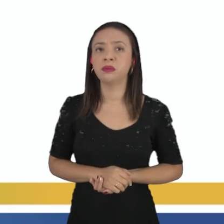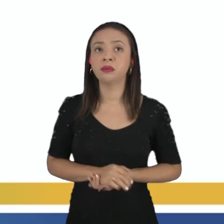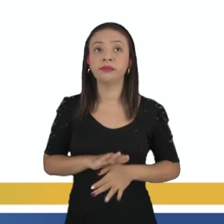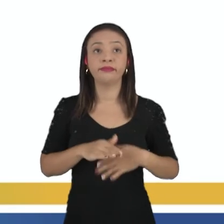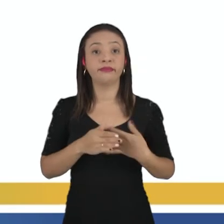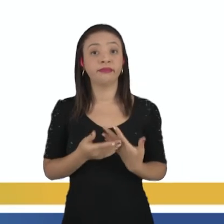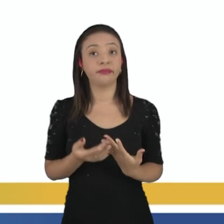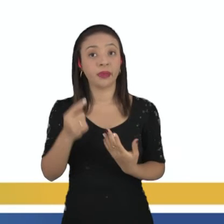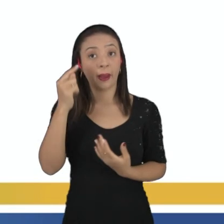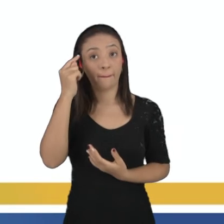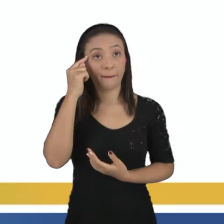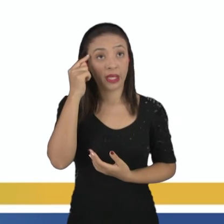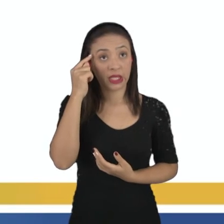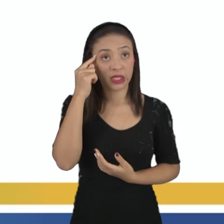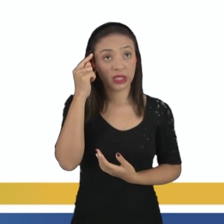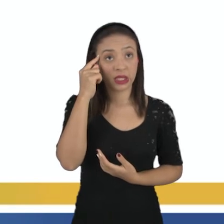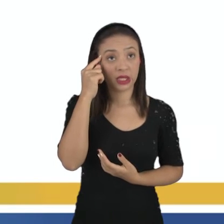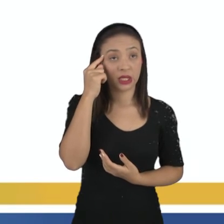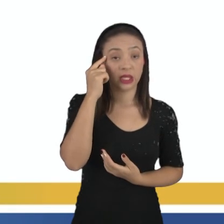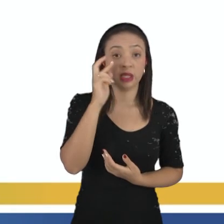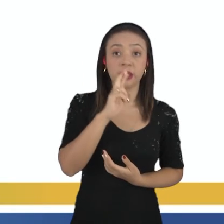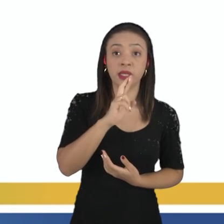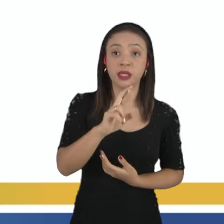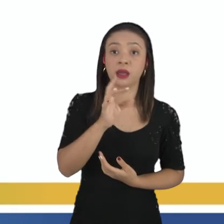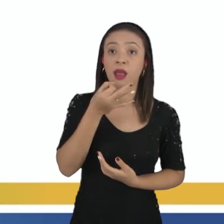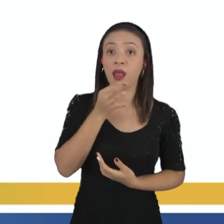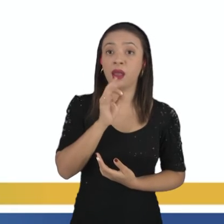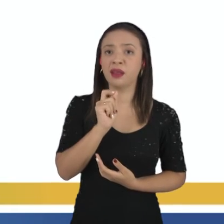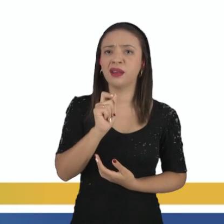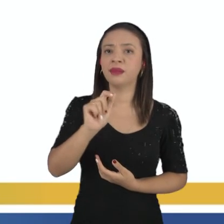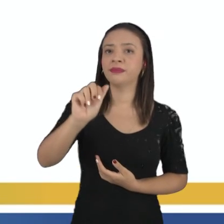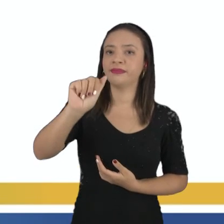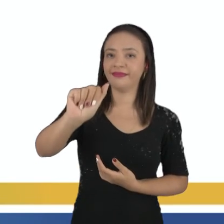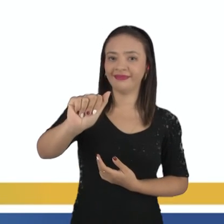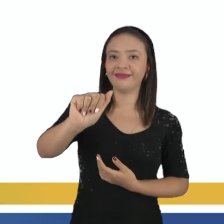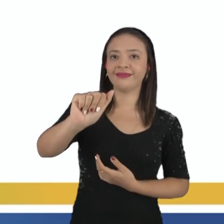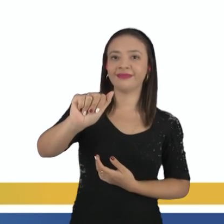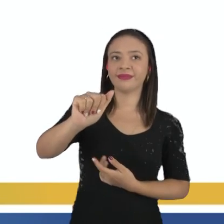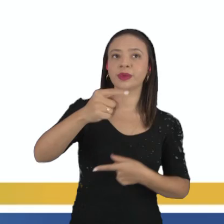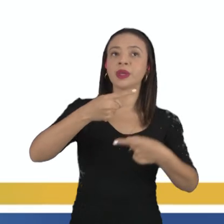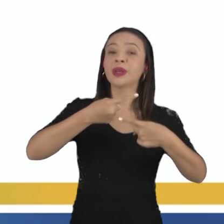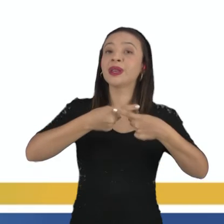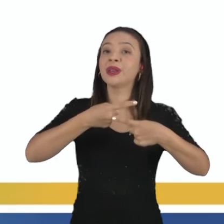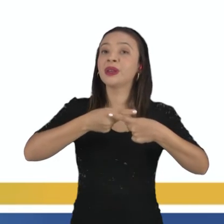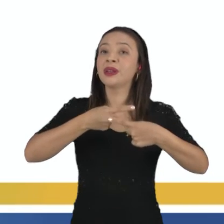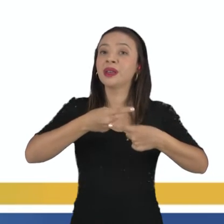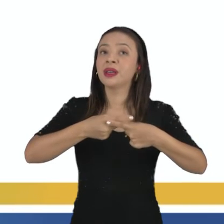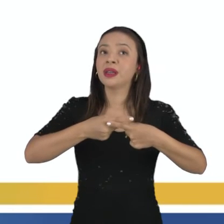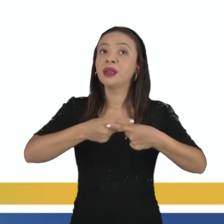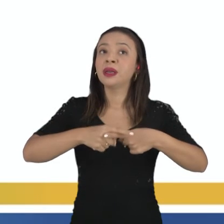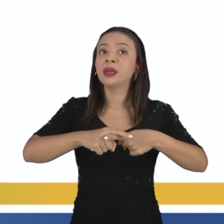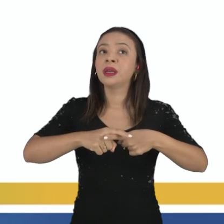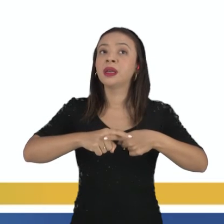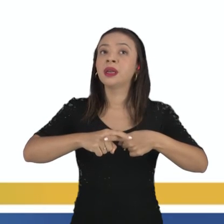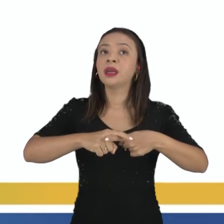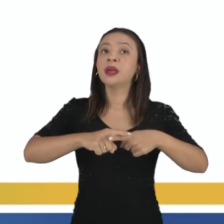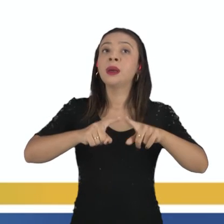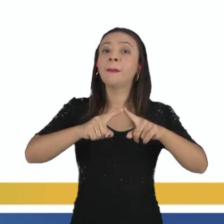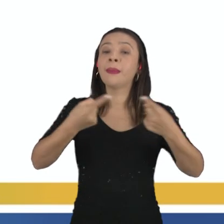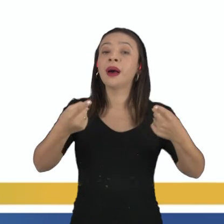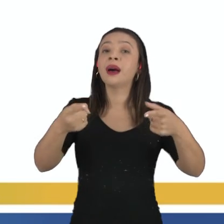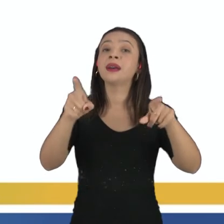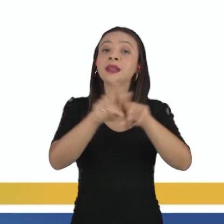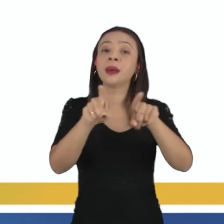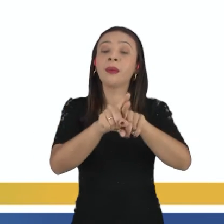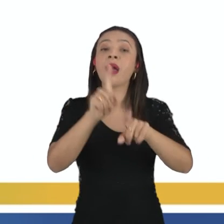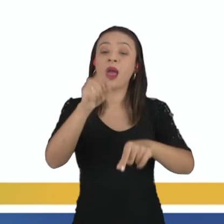Então, pensando em tudo isso, a nossa resposta correta é a letra A. Por quê? Mas também é conectivo